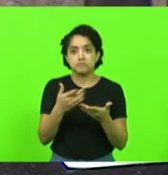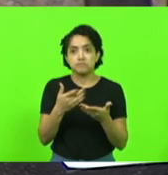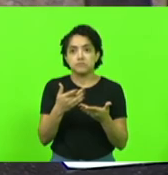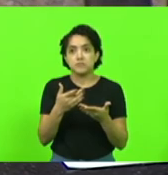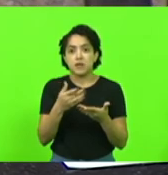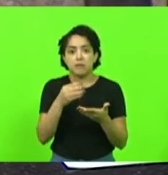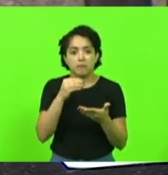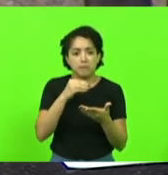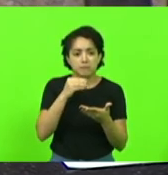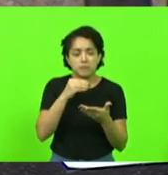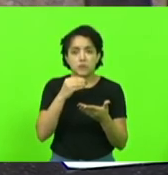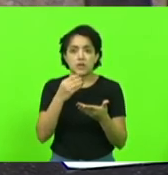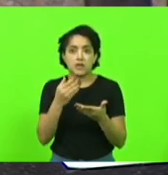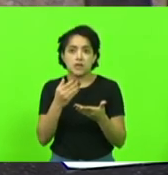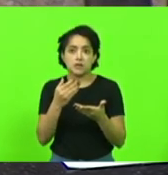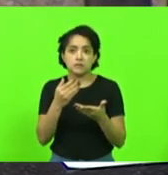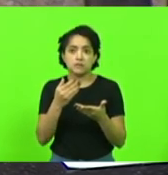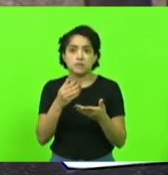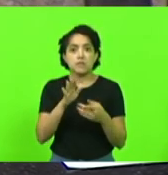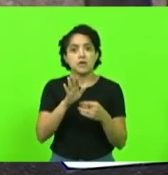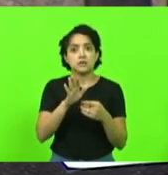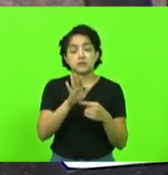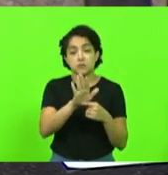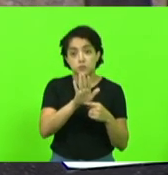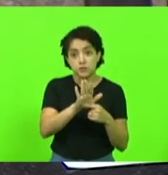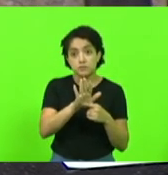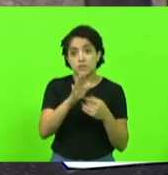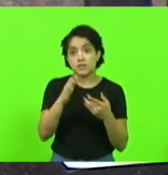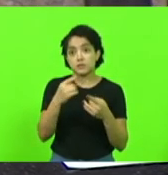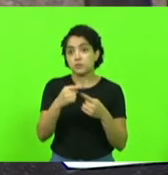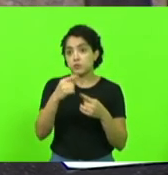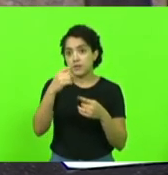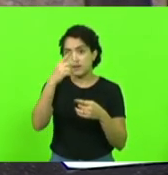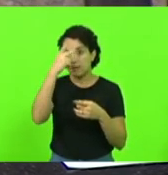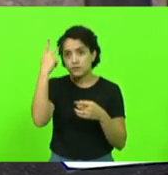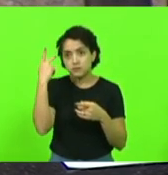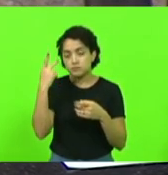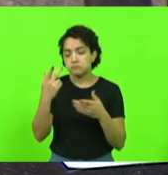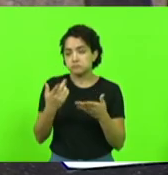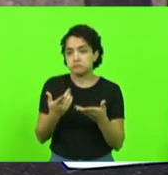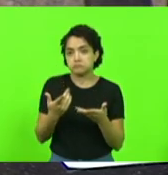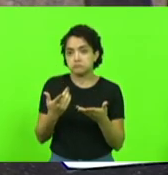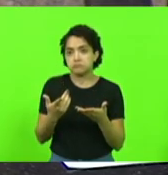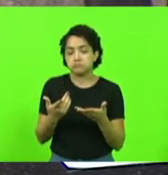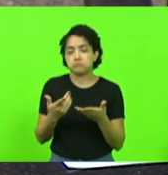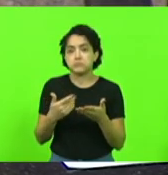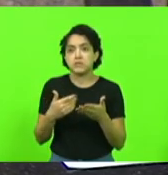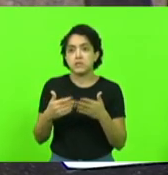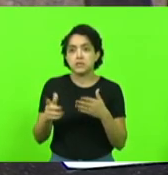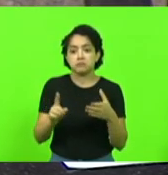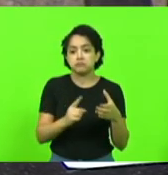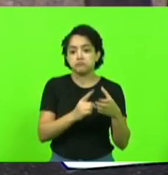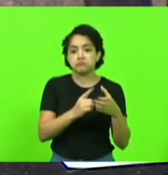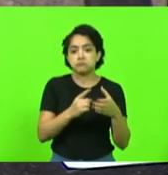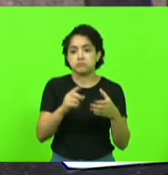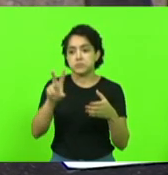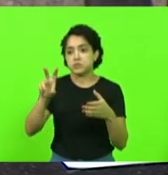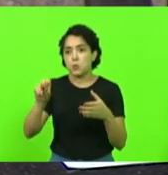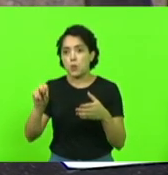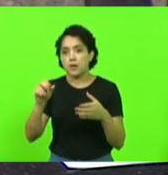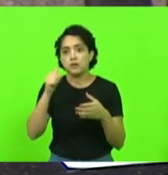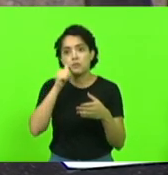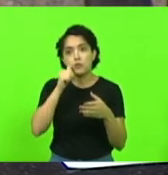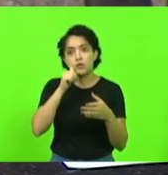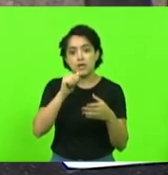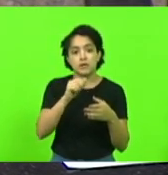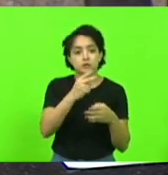está contemplada, porque é pessoas. Então está contemplada. Que seja 50 mulheres e 2 homens, ela